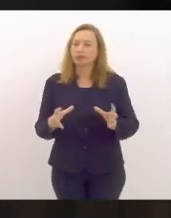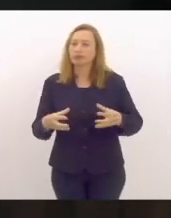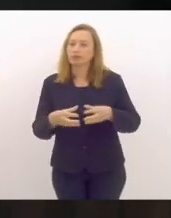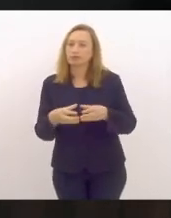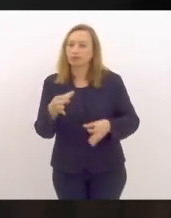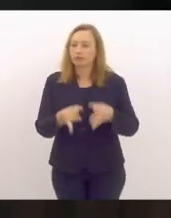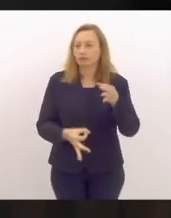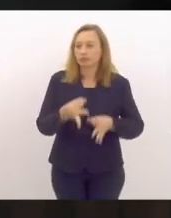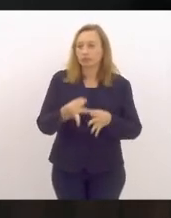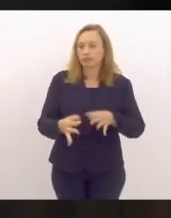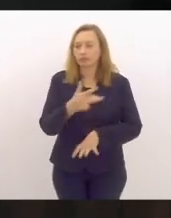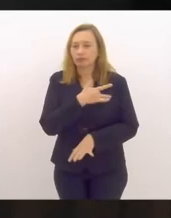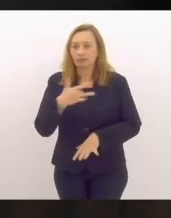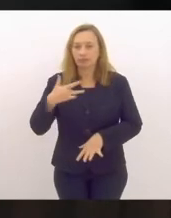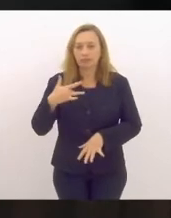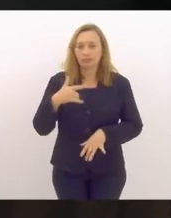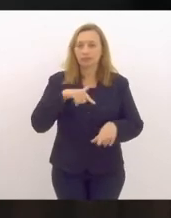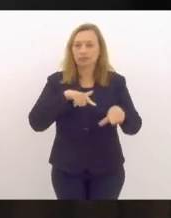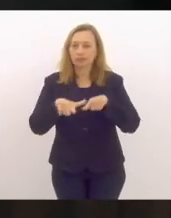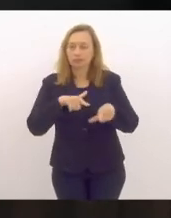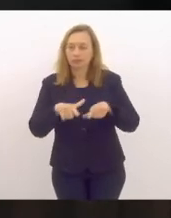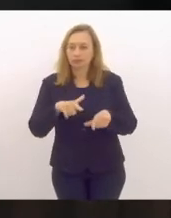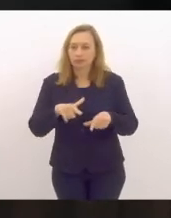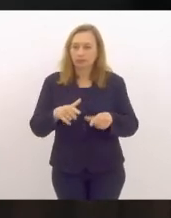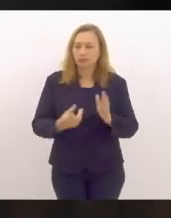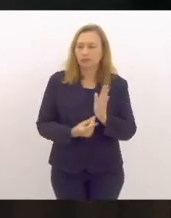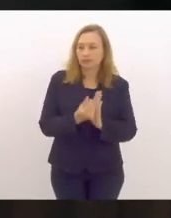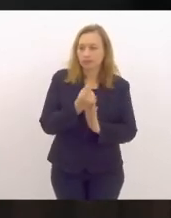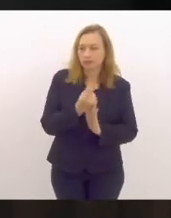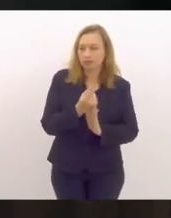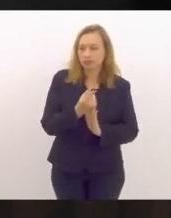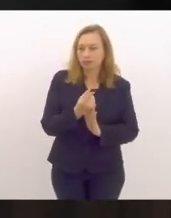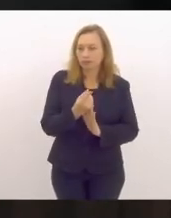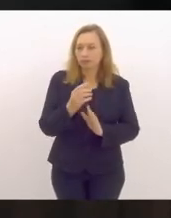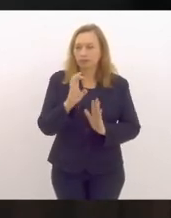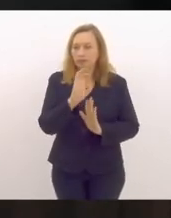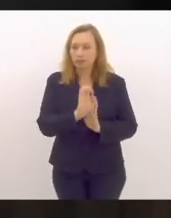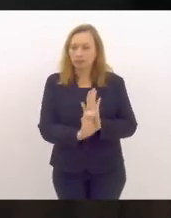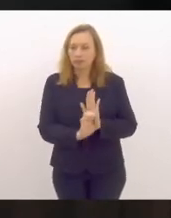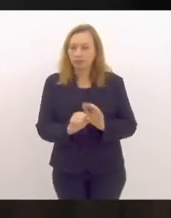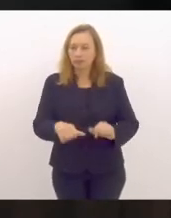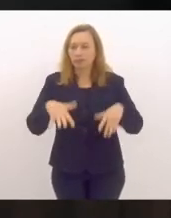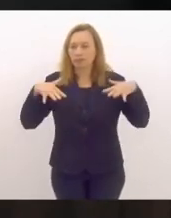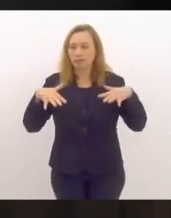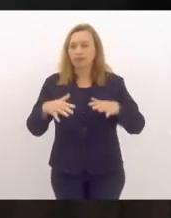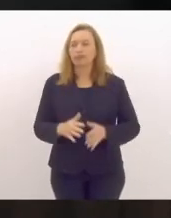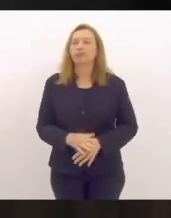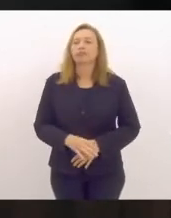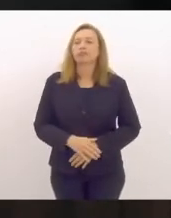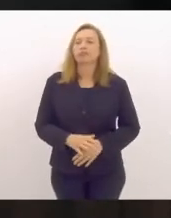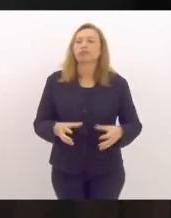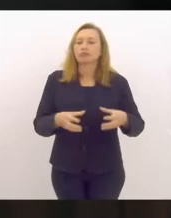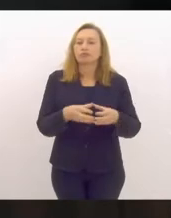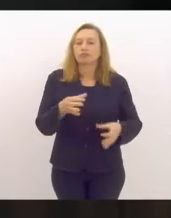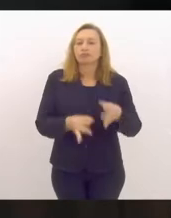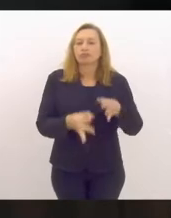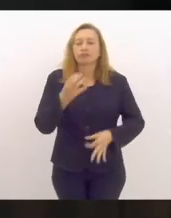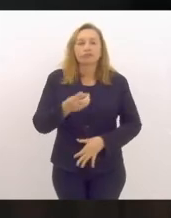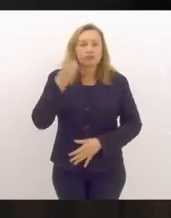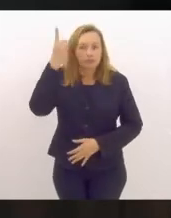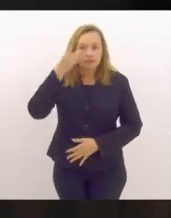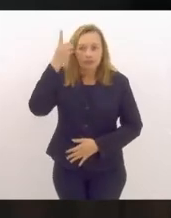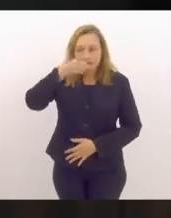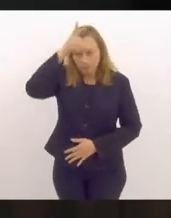Constituição, Justiça, de Saúde, de Trabalho e Orçamento, a emenda de plenário. Para emitir parecer pela Comissão de Constituição, Justiça,